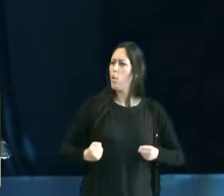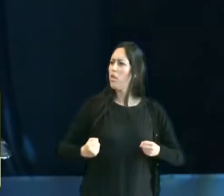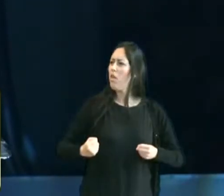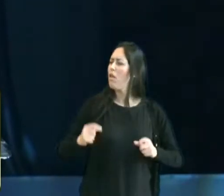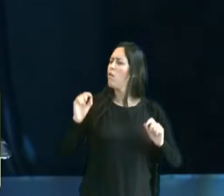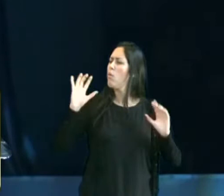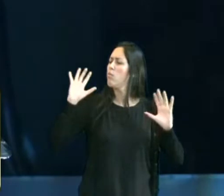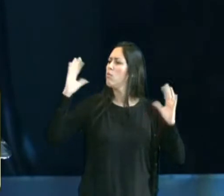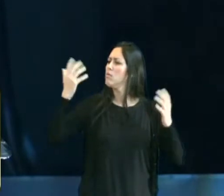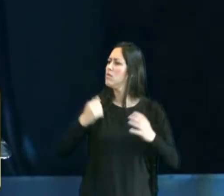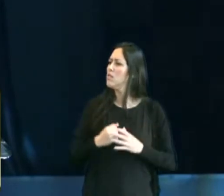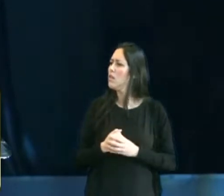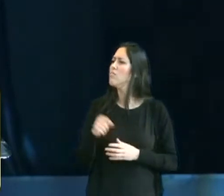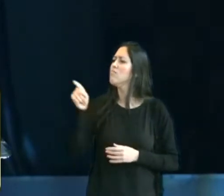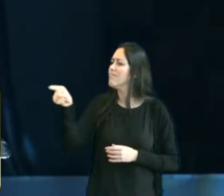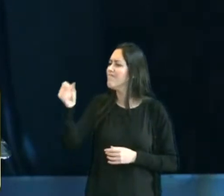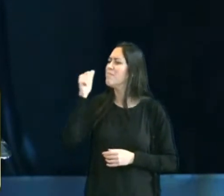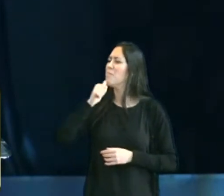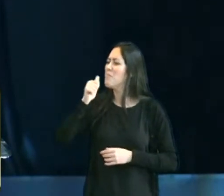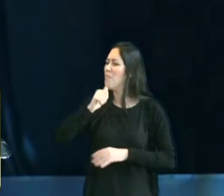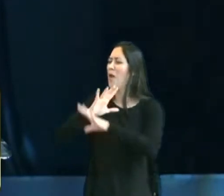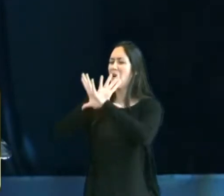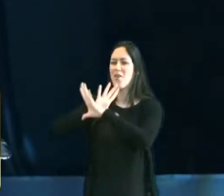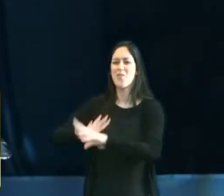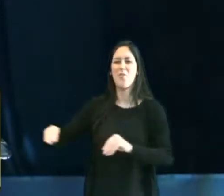Minha filha, você está curada.